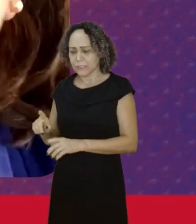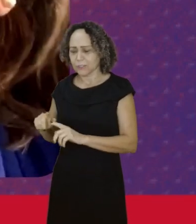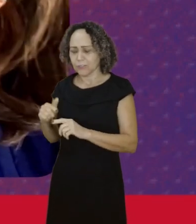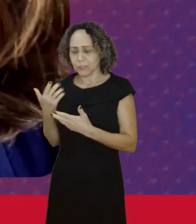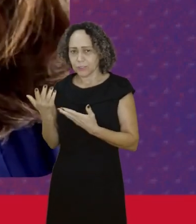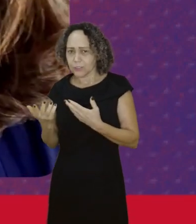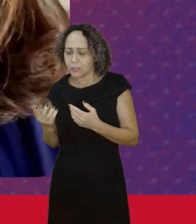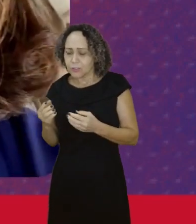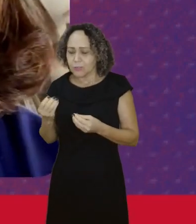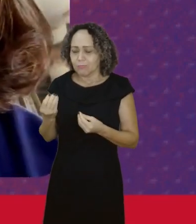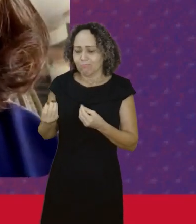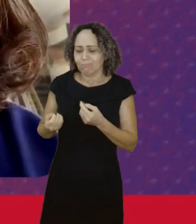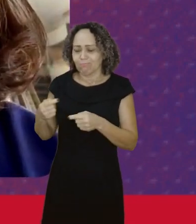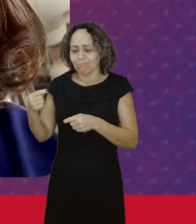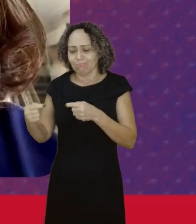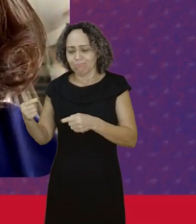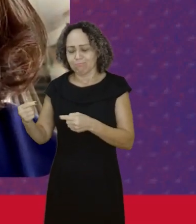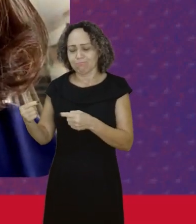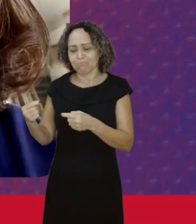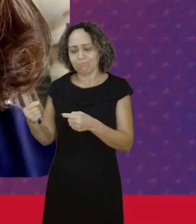da Educação,